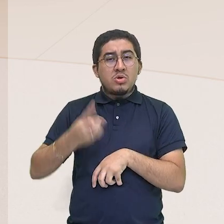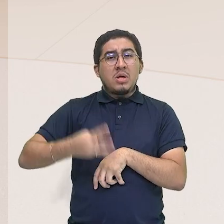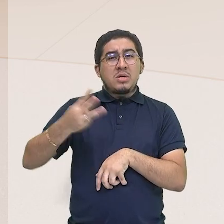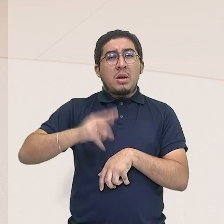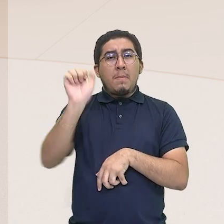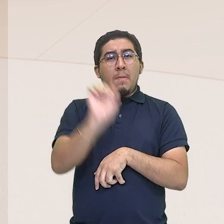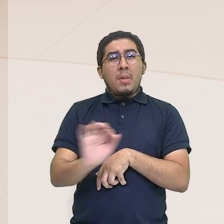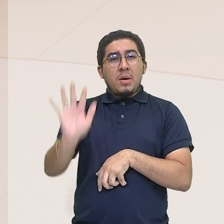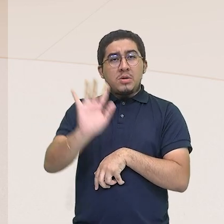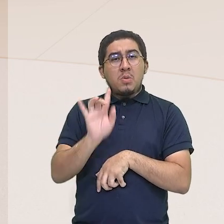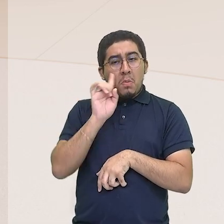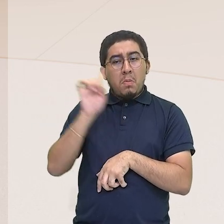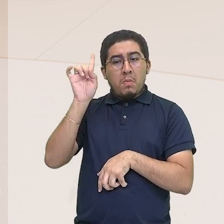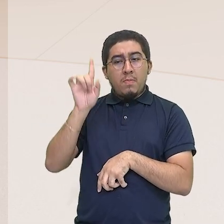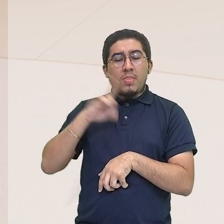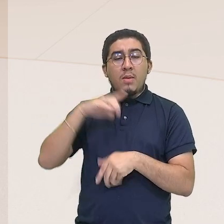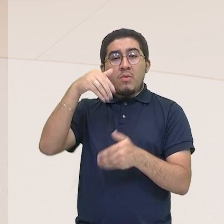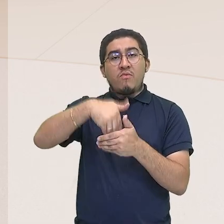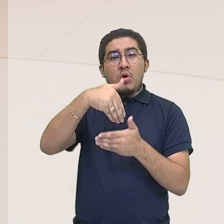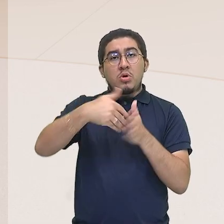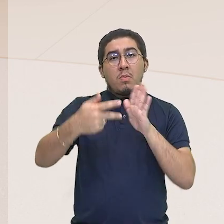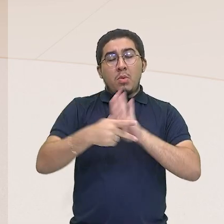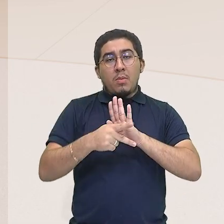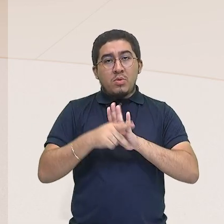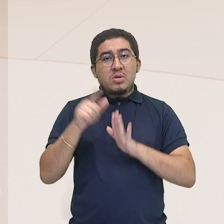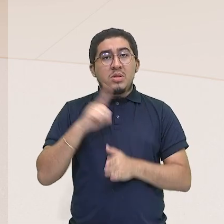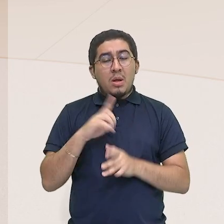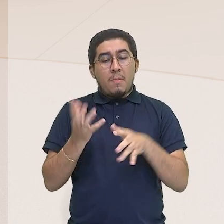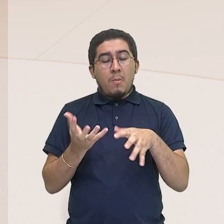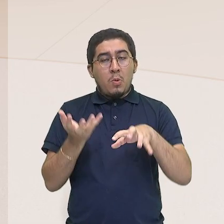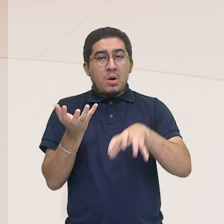este é eleito pelo voto popular. O Congresso, o